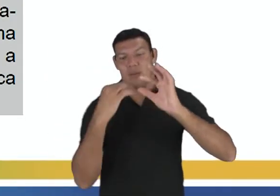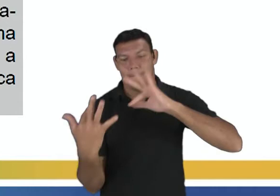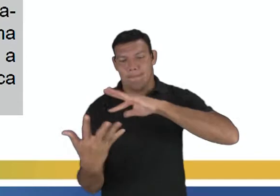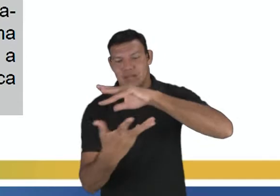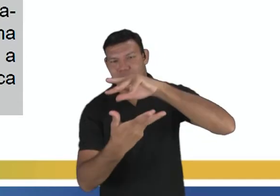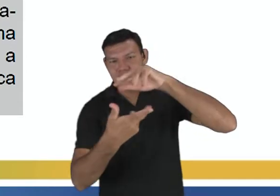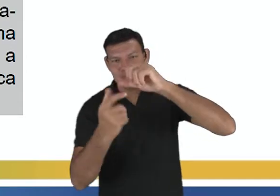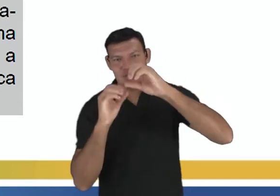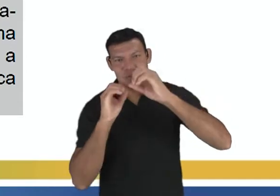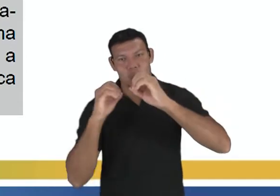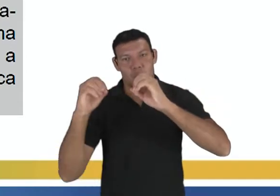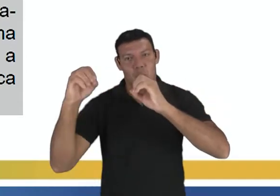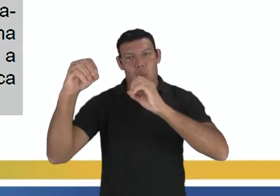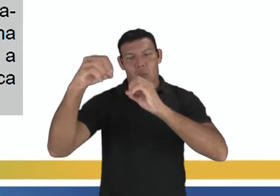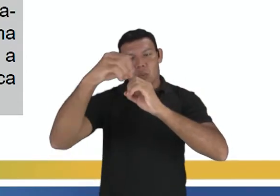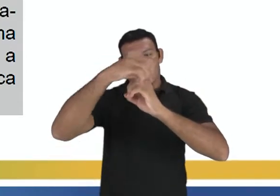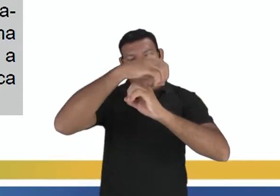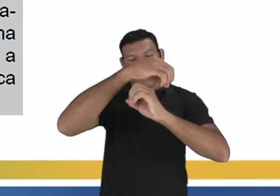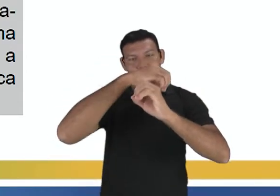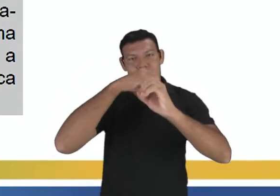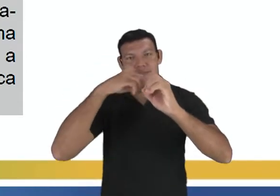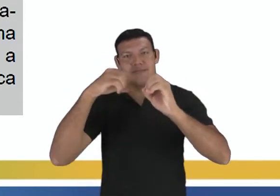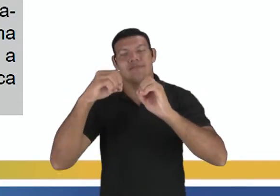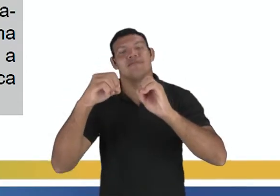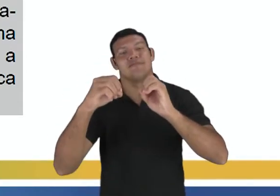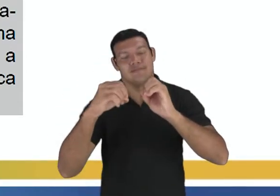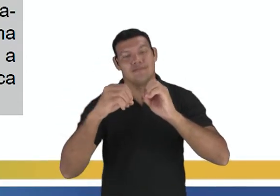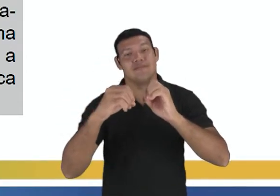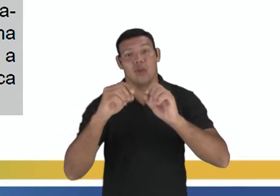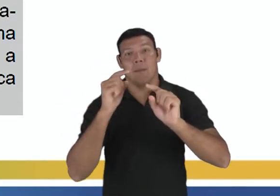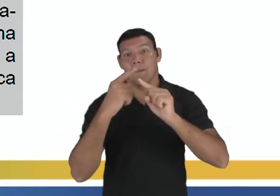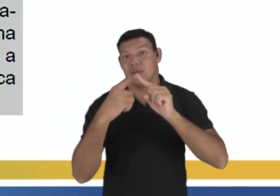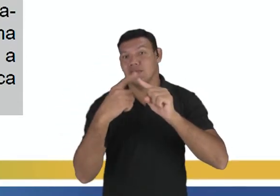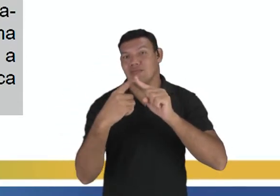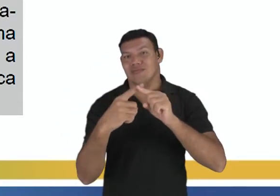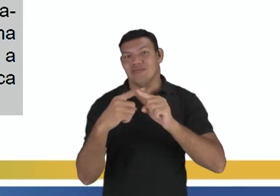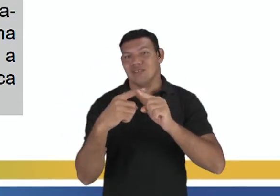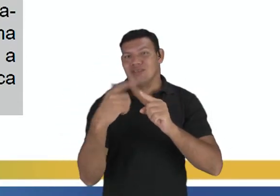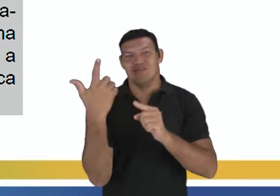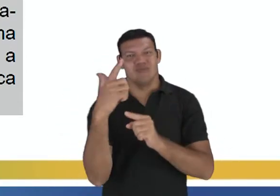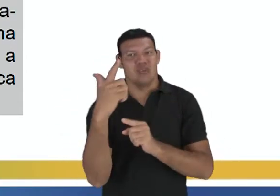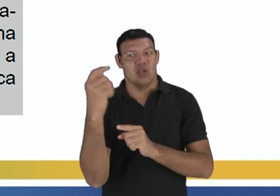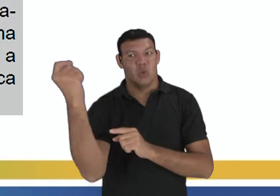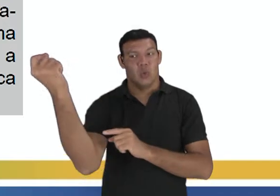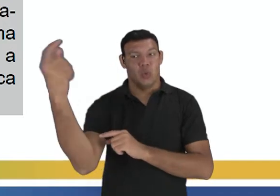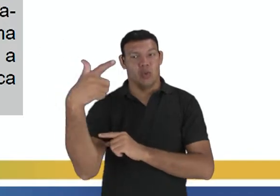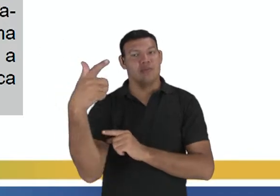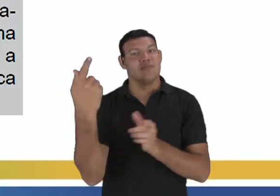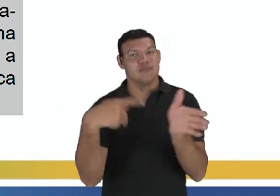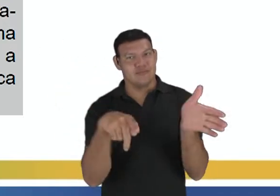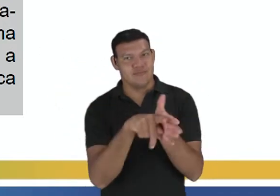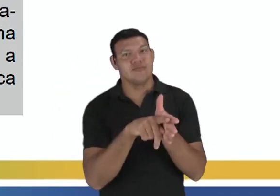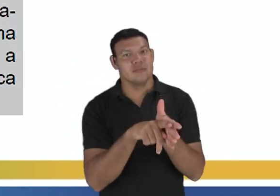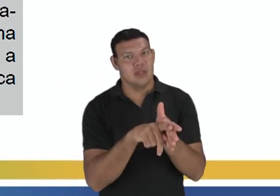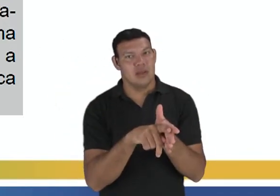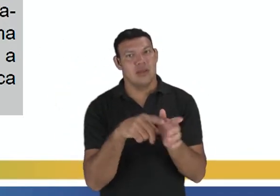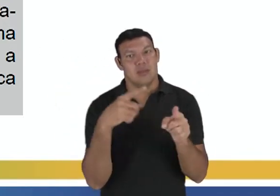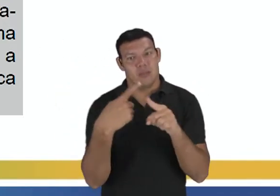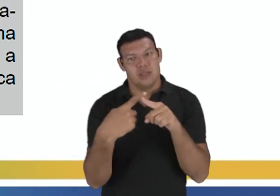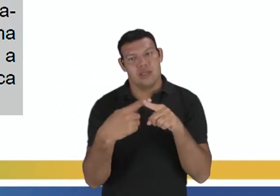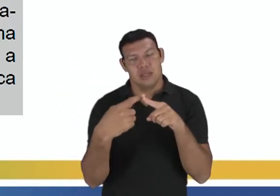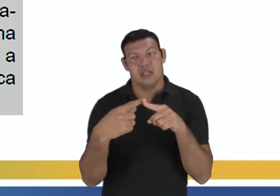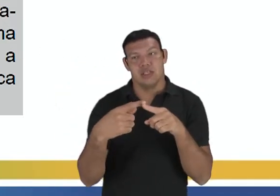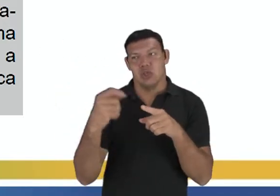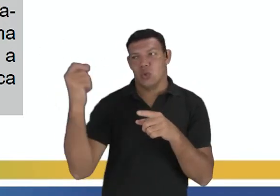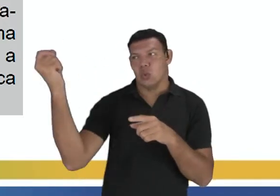Terra, tá? Então a Lua, ela é o que nós chamamos de objeto iluminado, porque ela não tem luz própria e ela recebe luz do Sol,